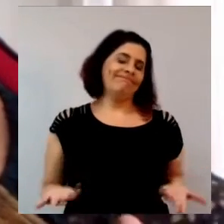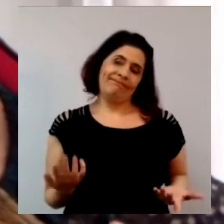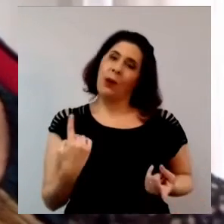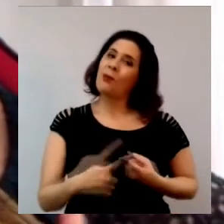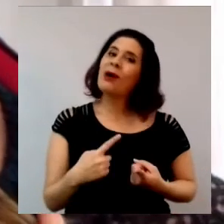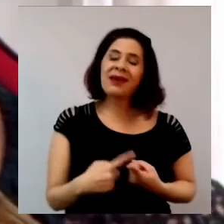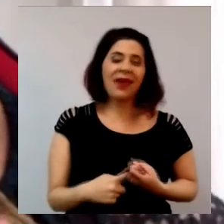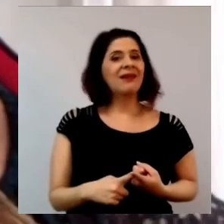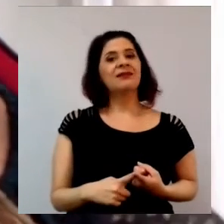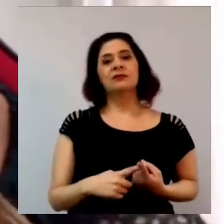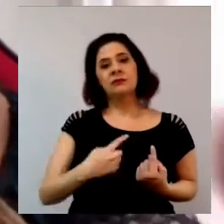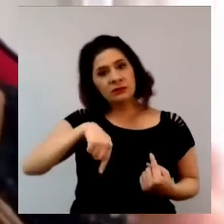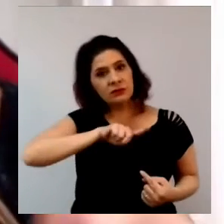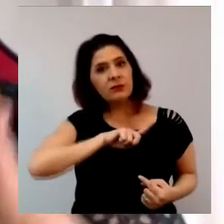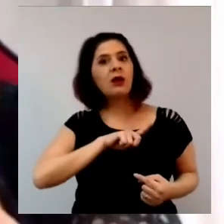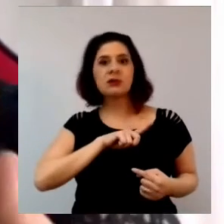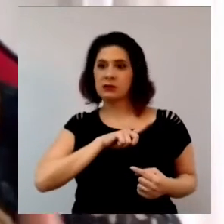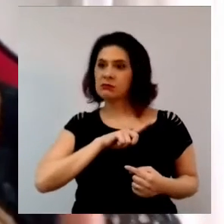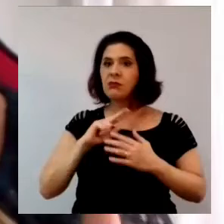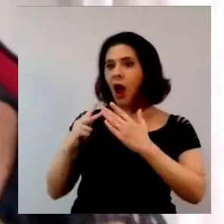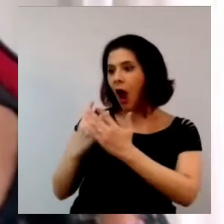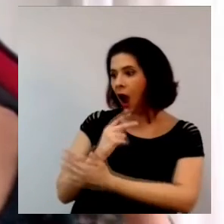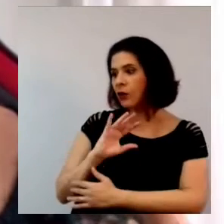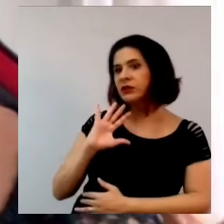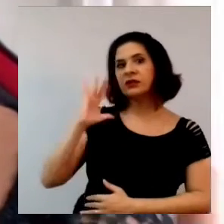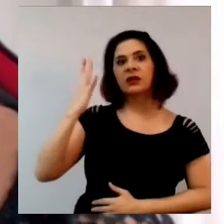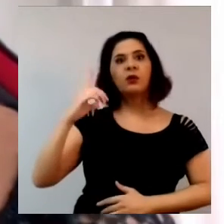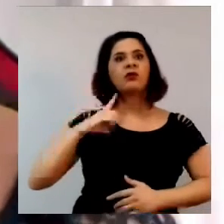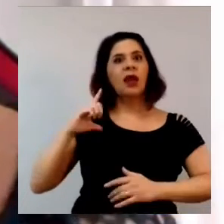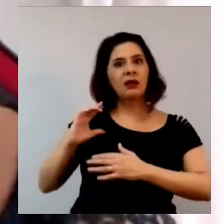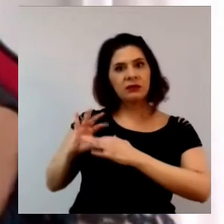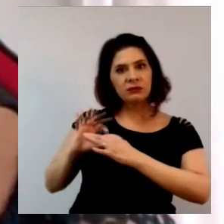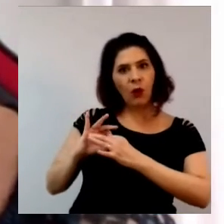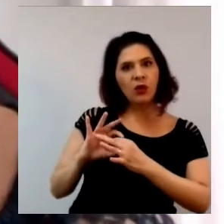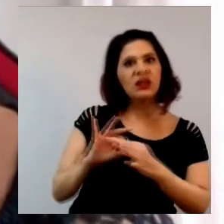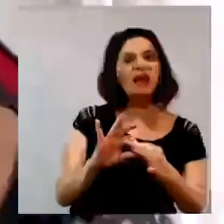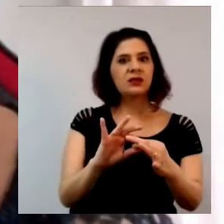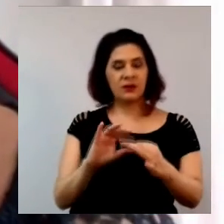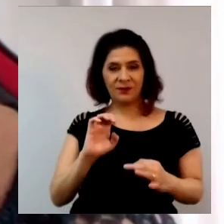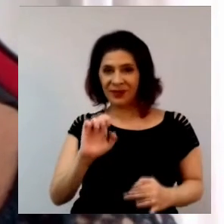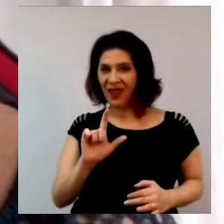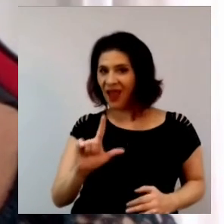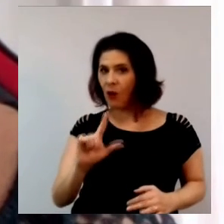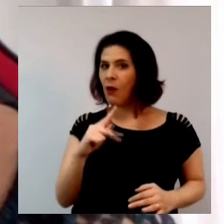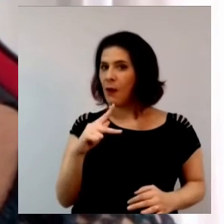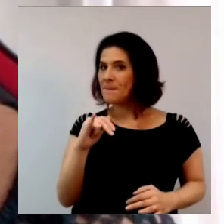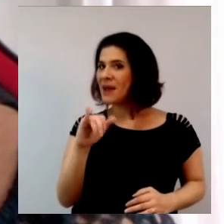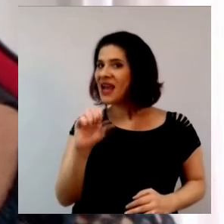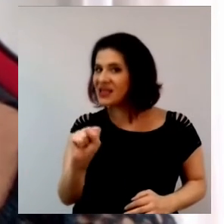no meu caso, o País nasce sob essa bandeira, sob esse